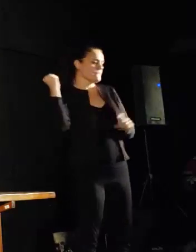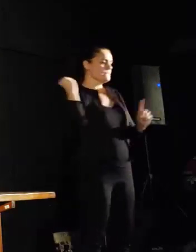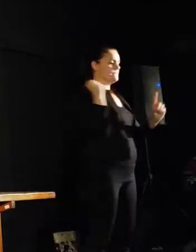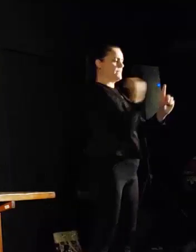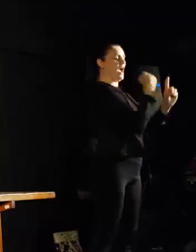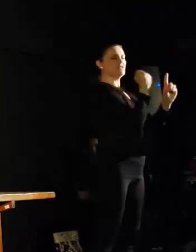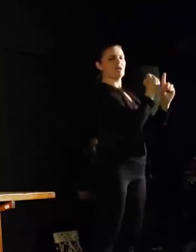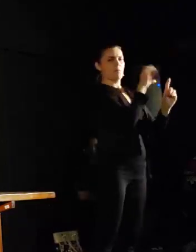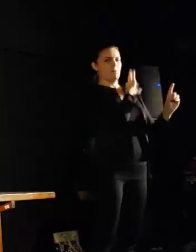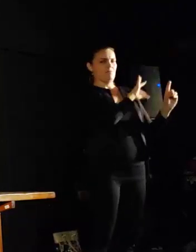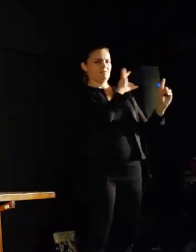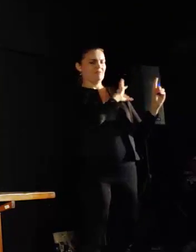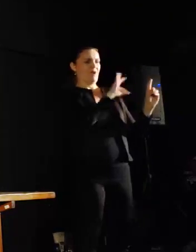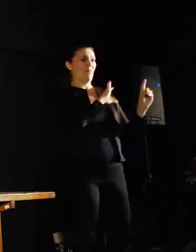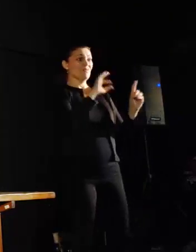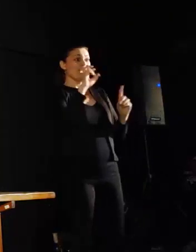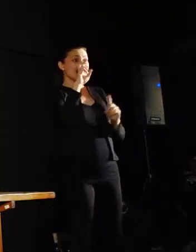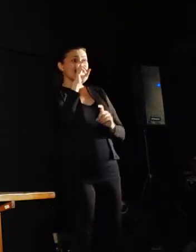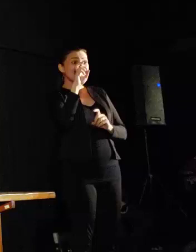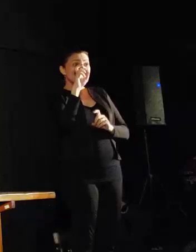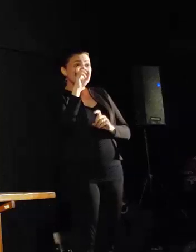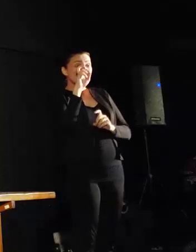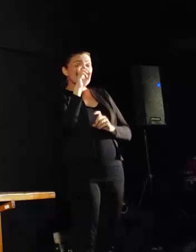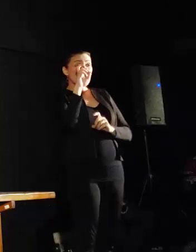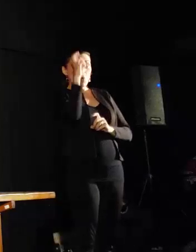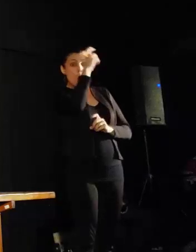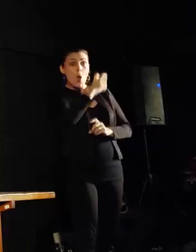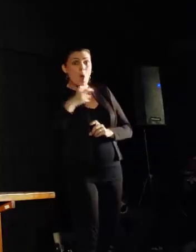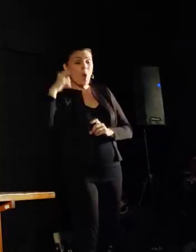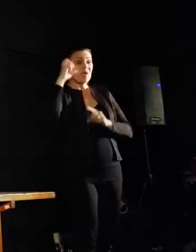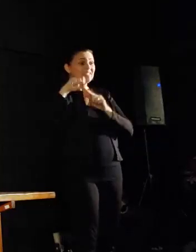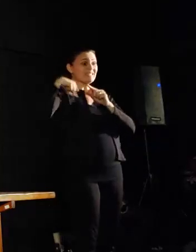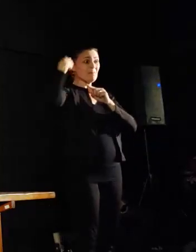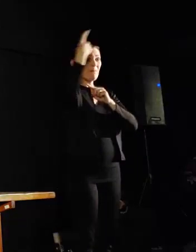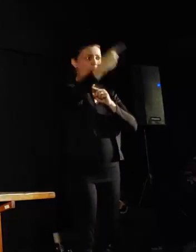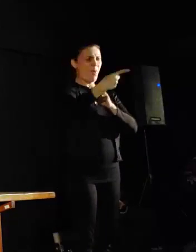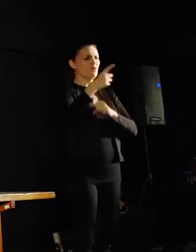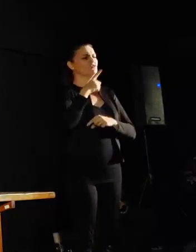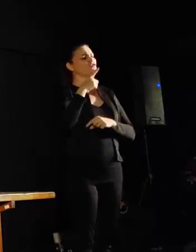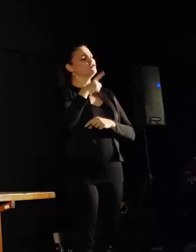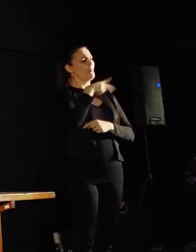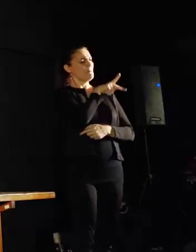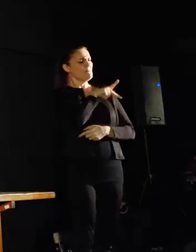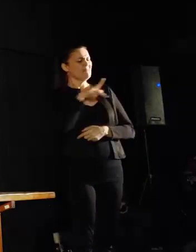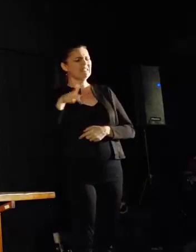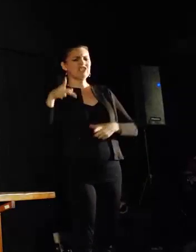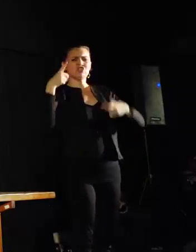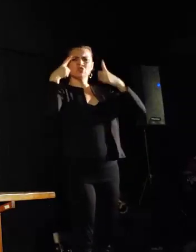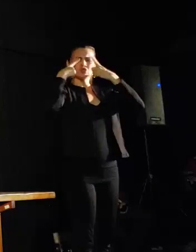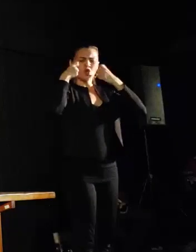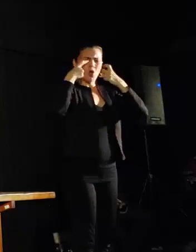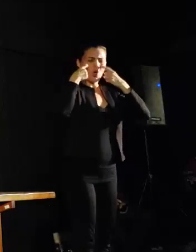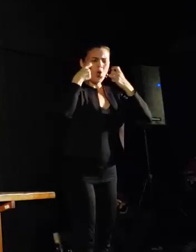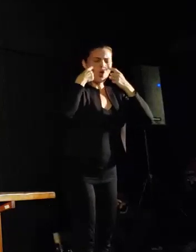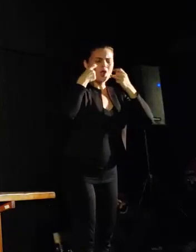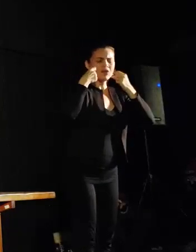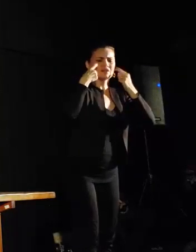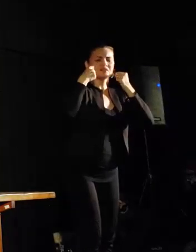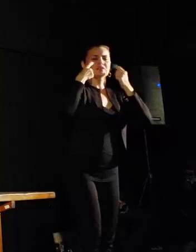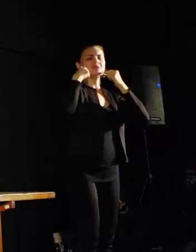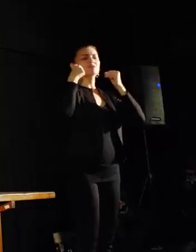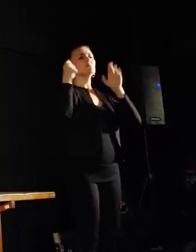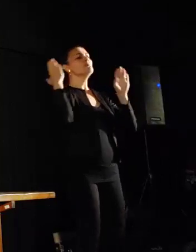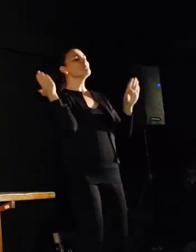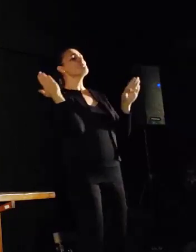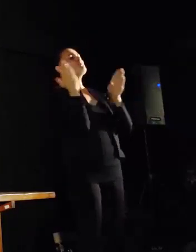no parlamento britânico, estava o senhor Cameron chorando, dizendo assim, como, não passarão,